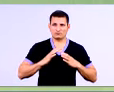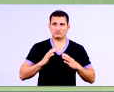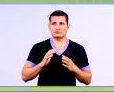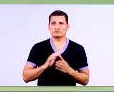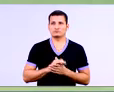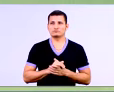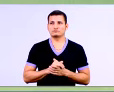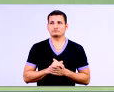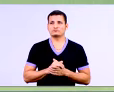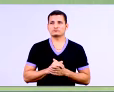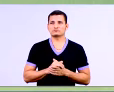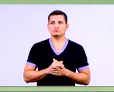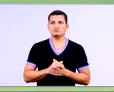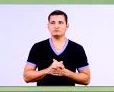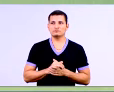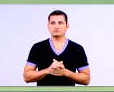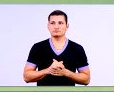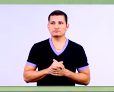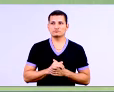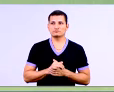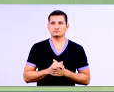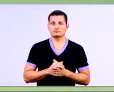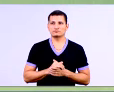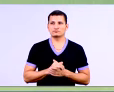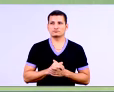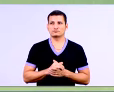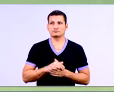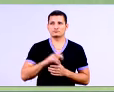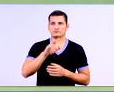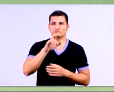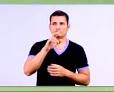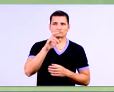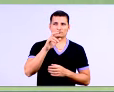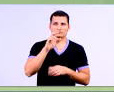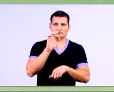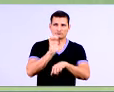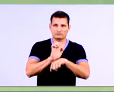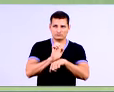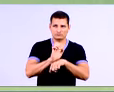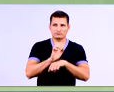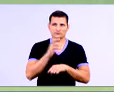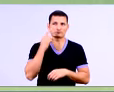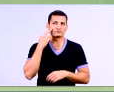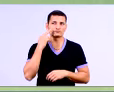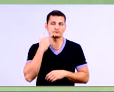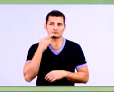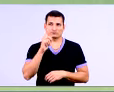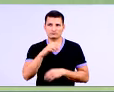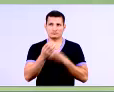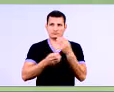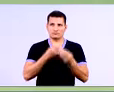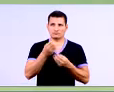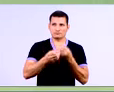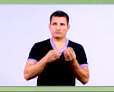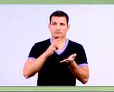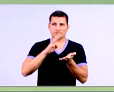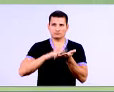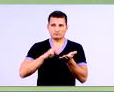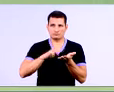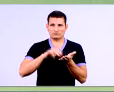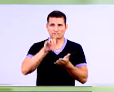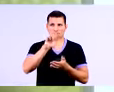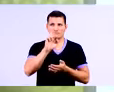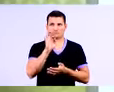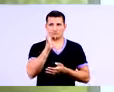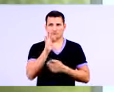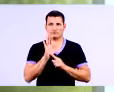olha só como ela está. E o UF. Essa é a forma que o método GET exibe o